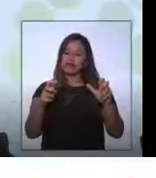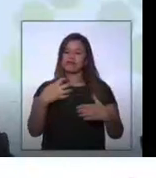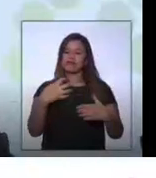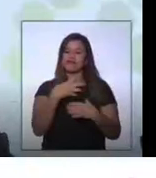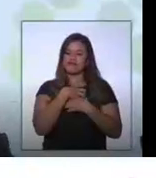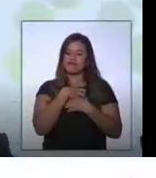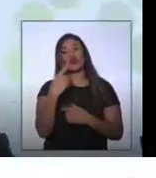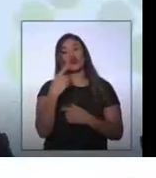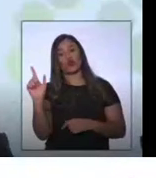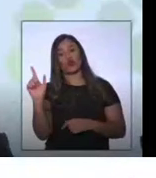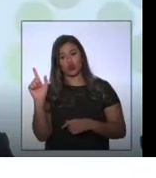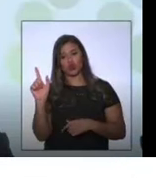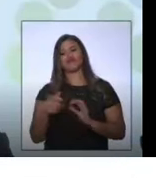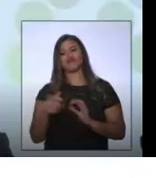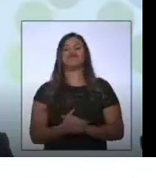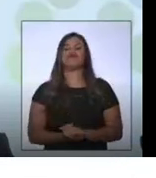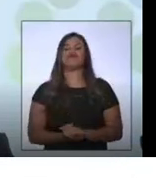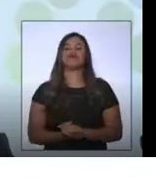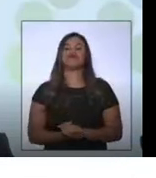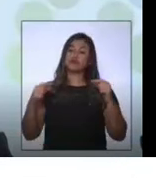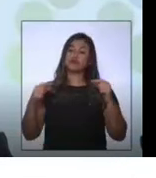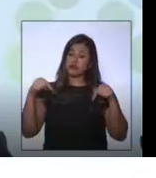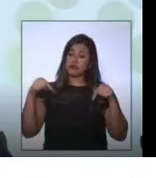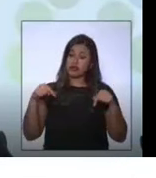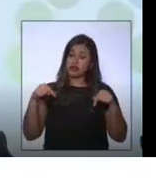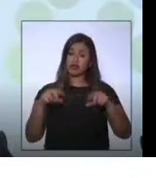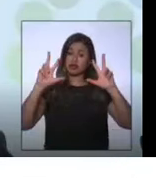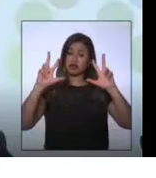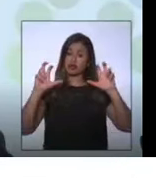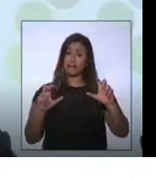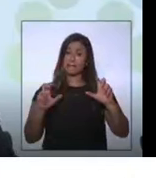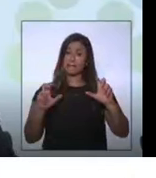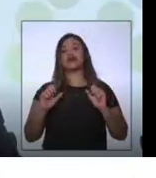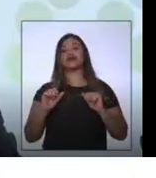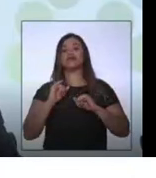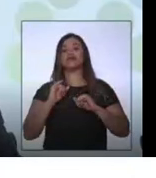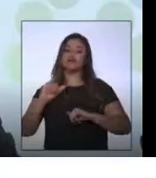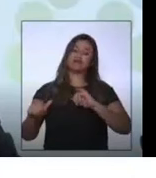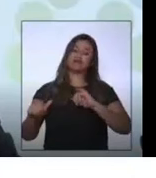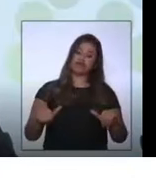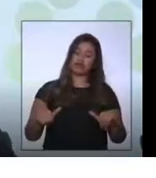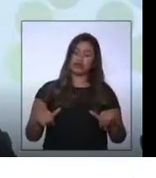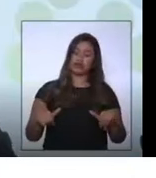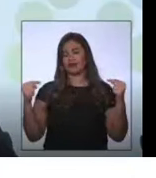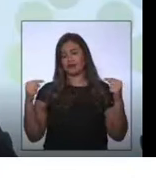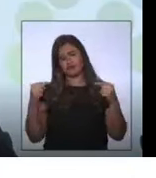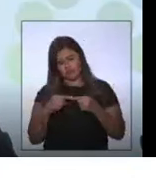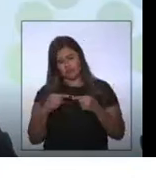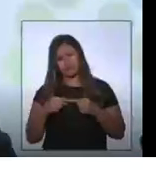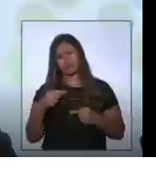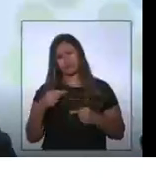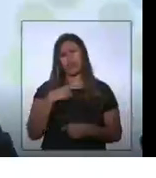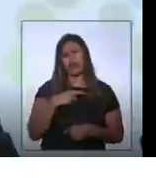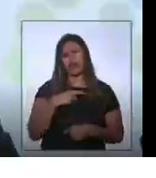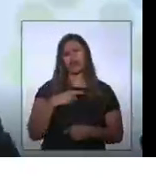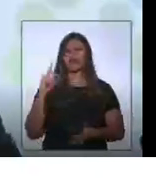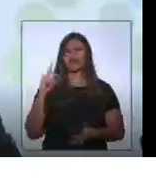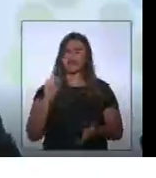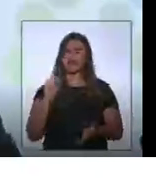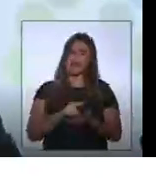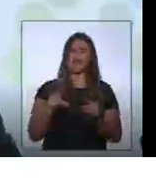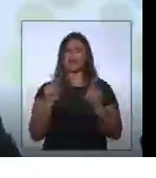notícia. Então, na notícia, existe a verdade e existe a mentira. Então, é importante a gente notar isso